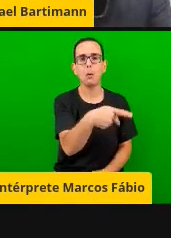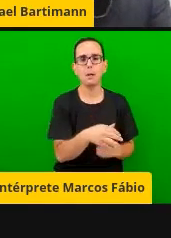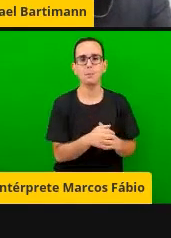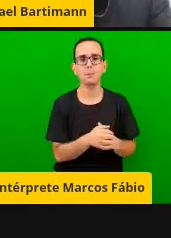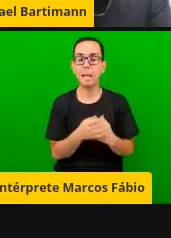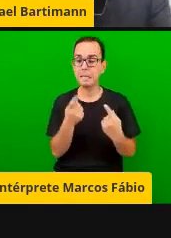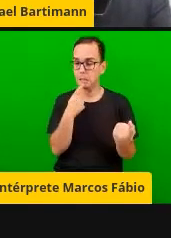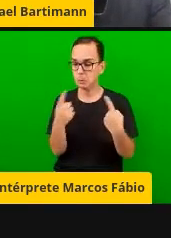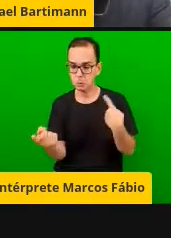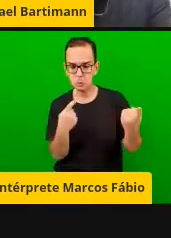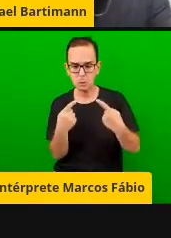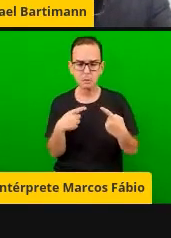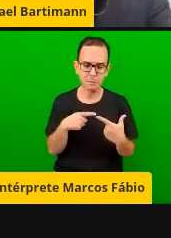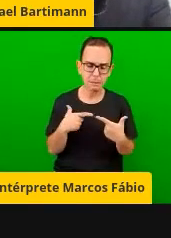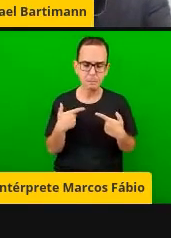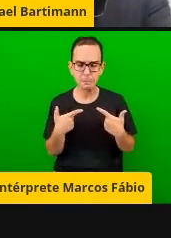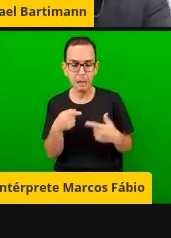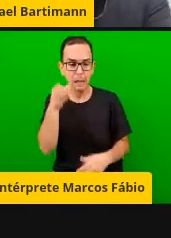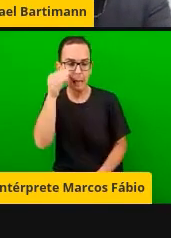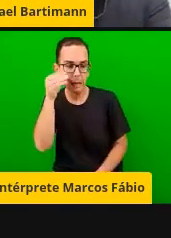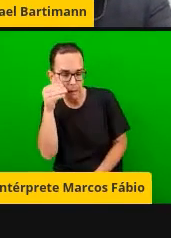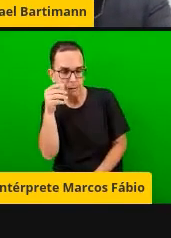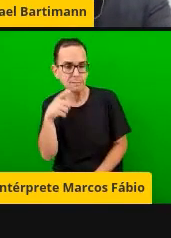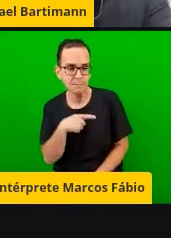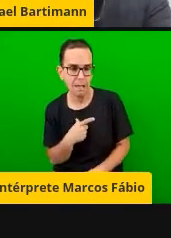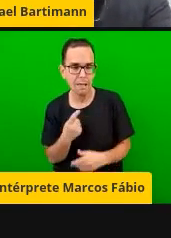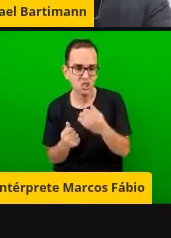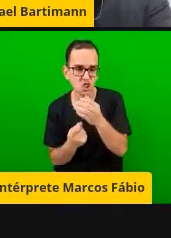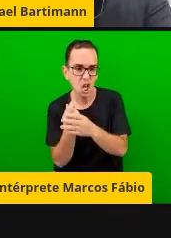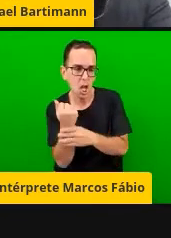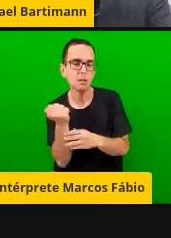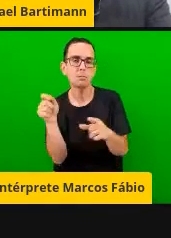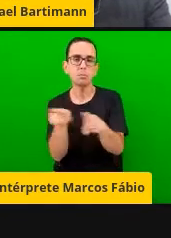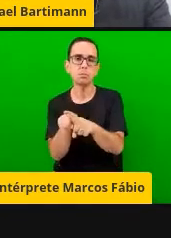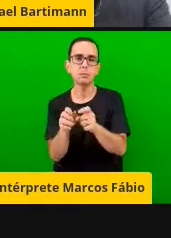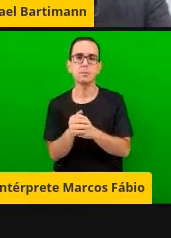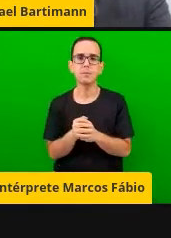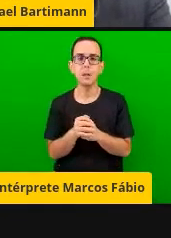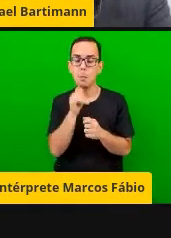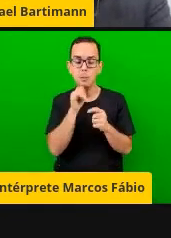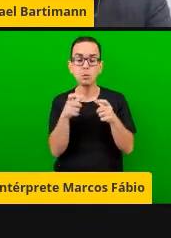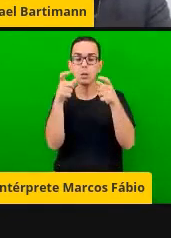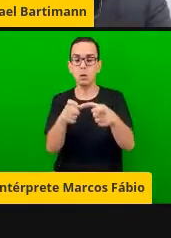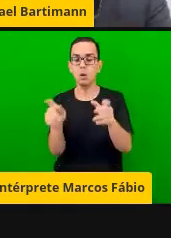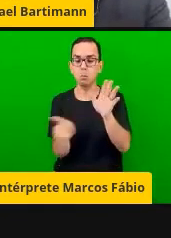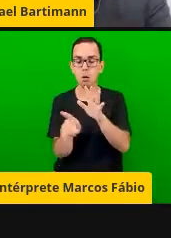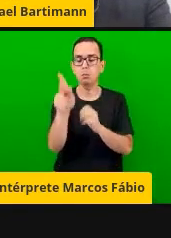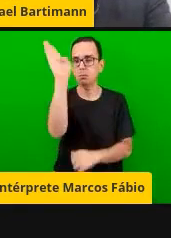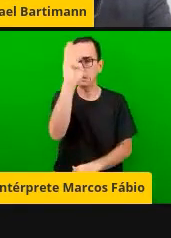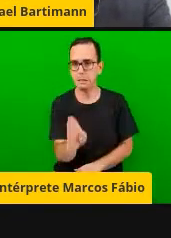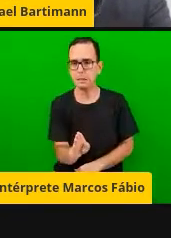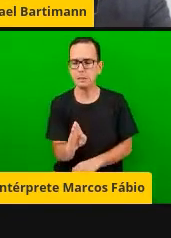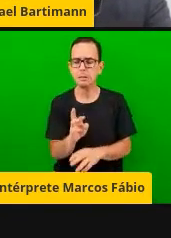coloca em conflitos interesses de diferentes estados. O território brasileiro, através dos diversos